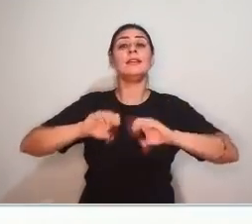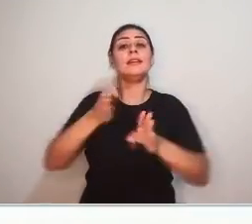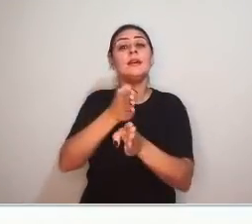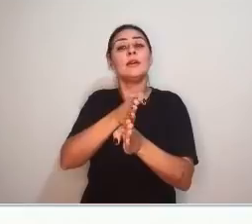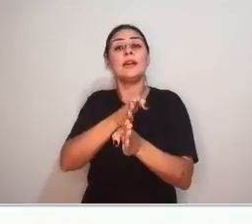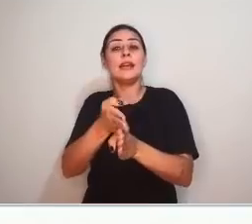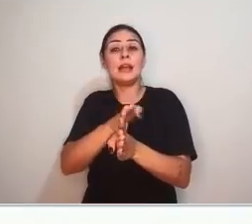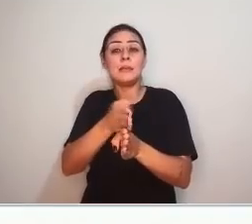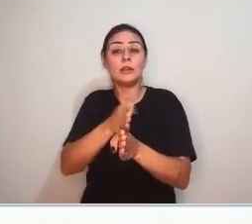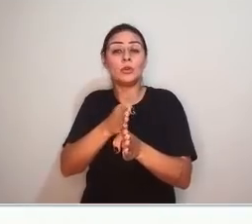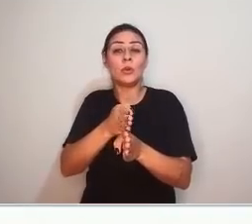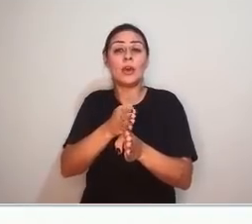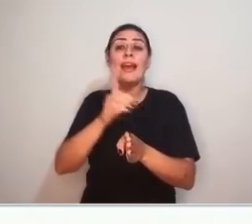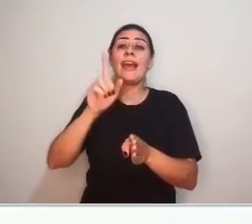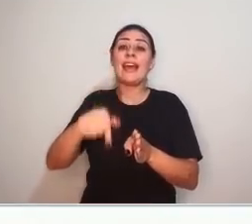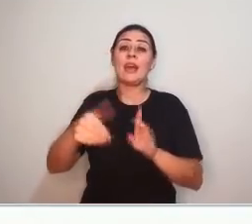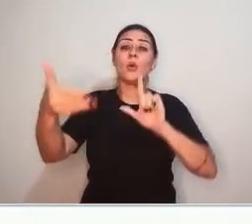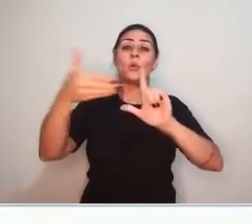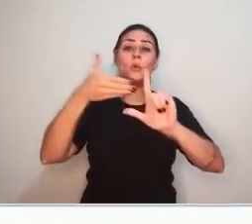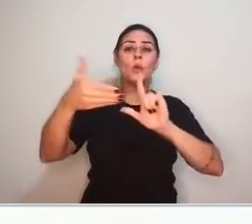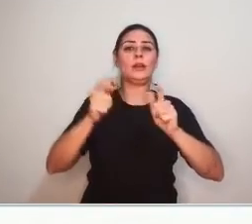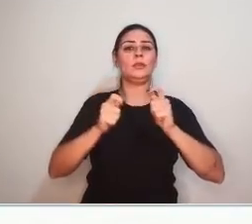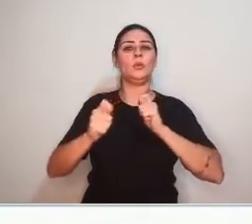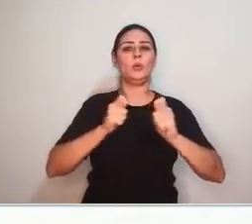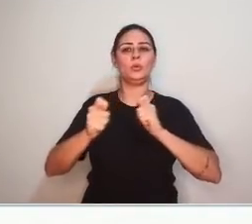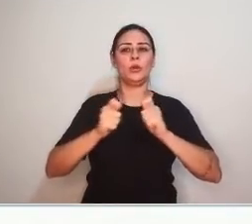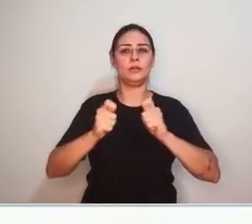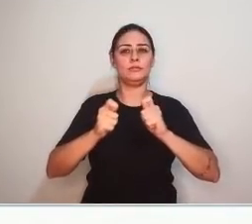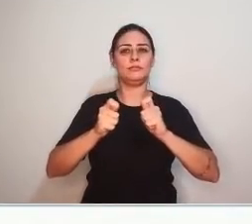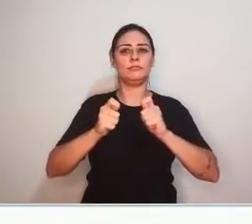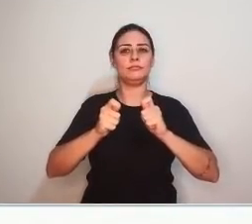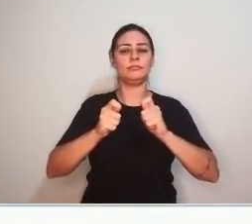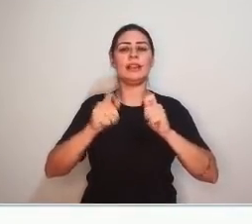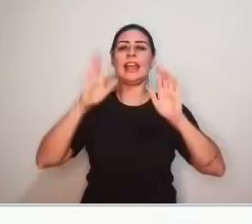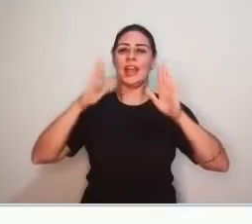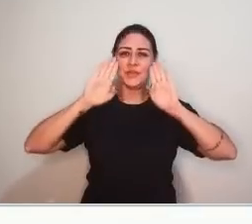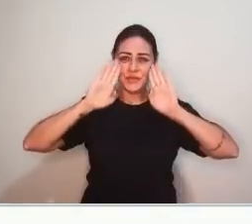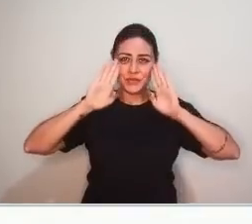coisa, o ensino híbrido, ele é um ensino online controlado.